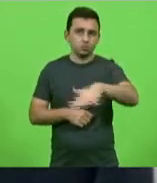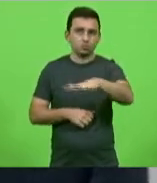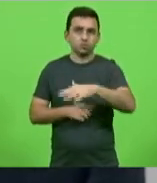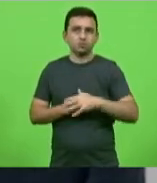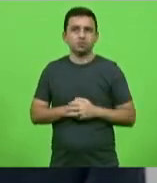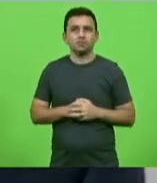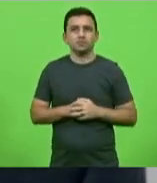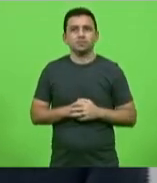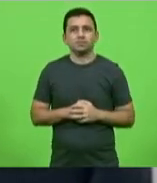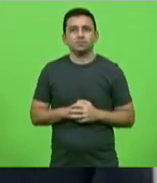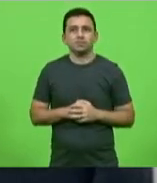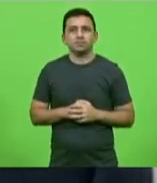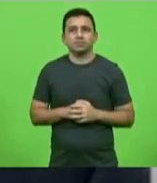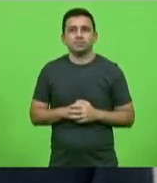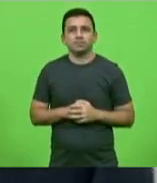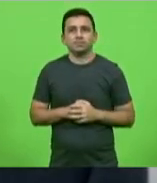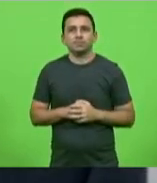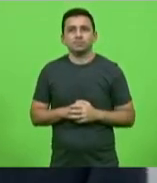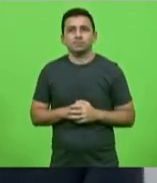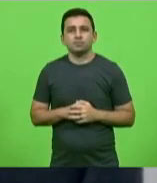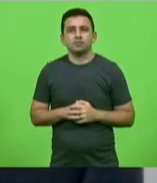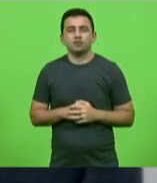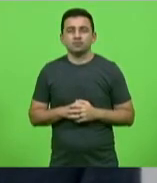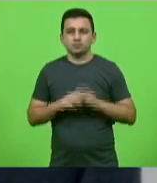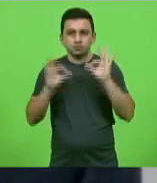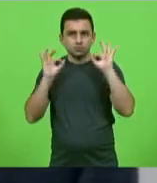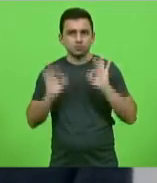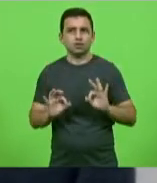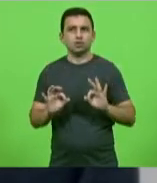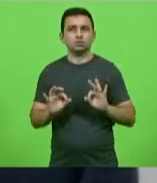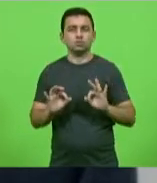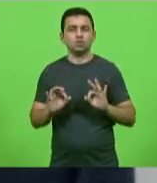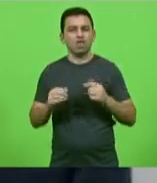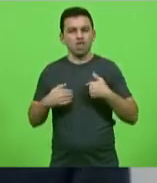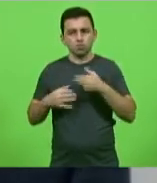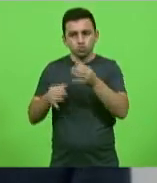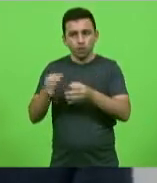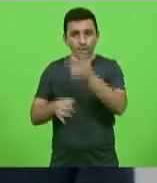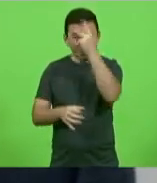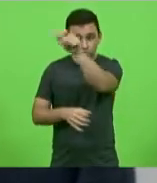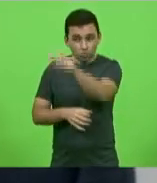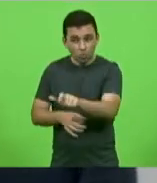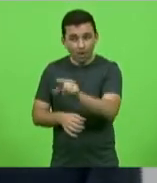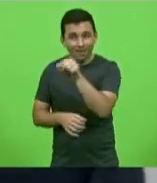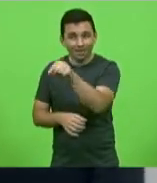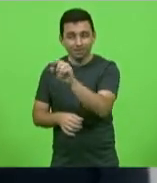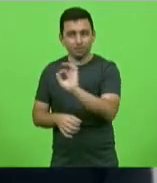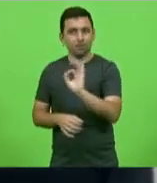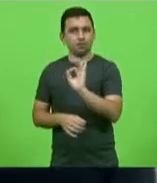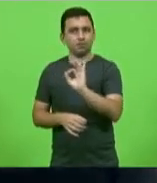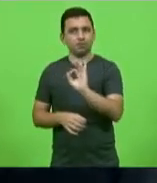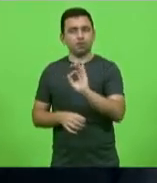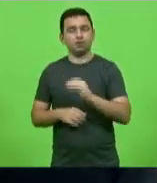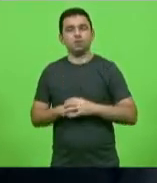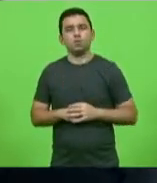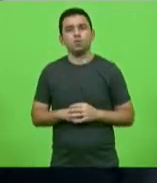Nada mais do que isso. Fica circunscrito a isso. Eu não julgo pessoas. Pois